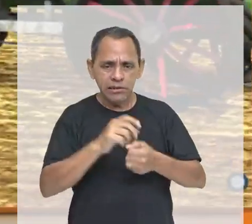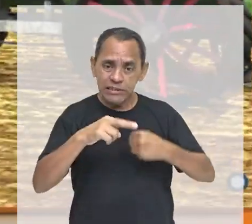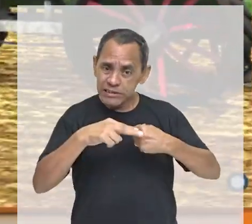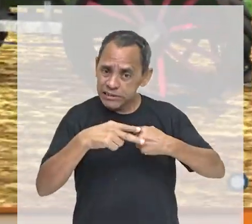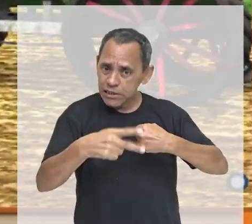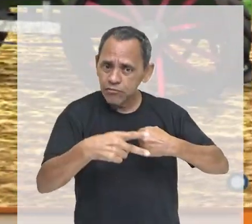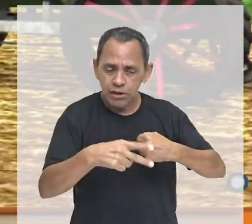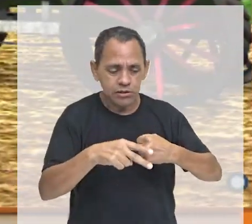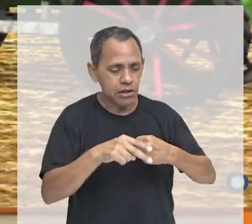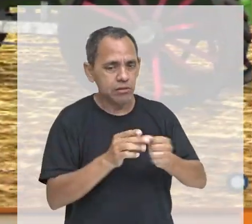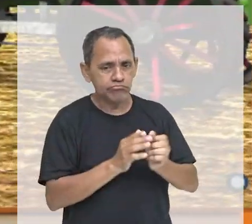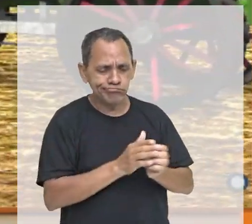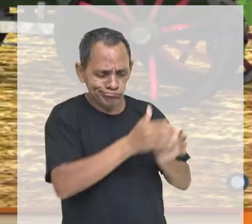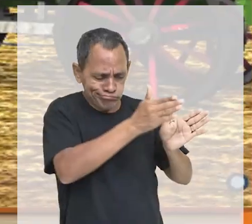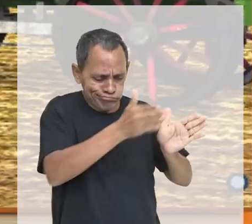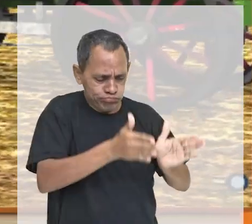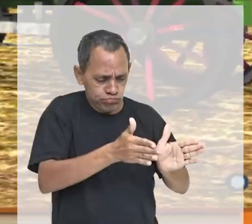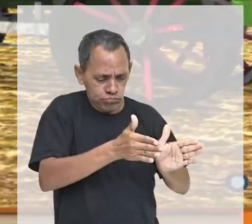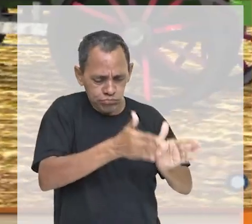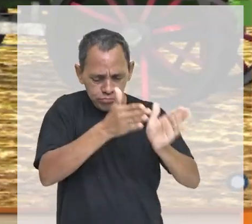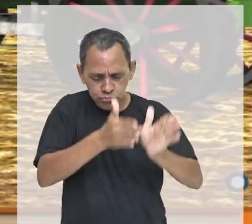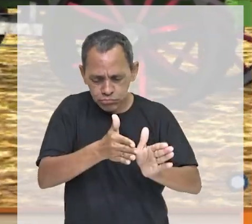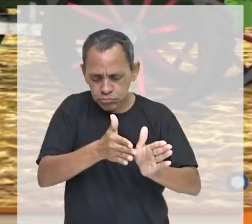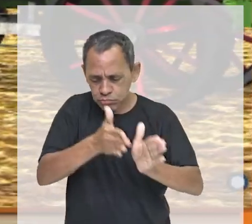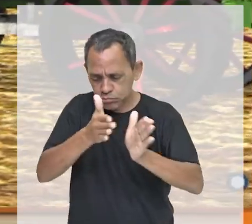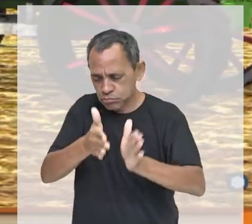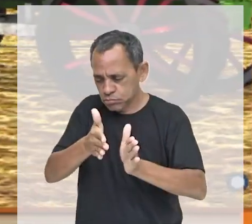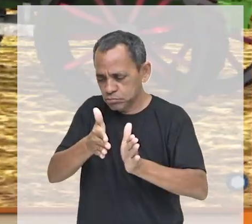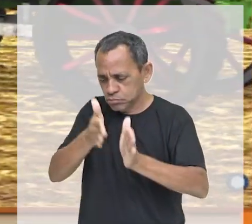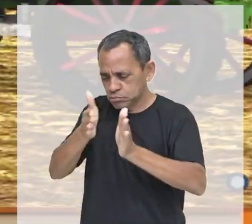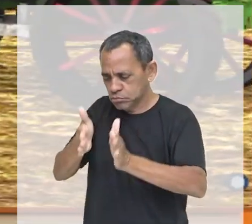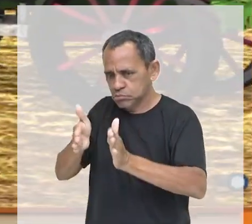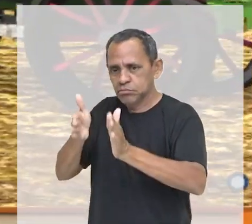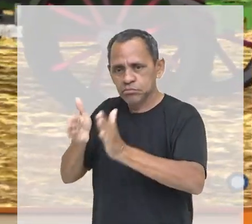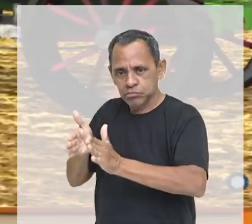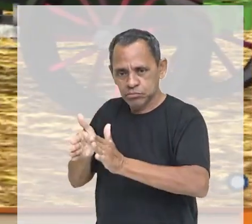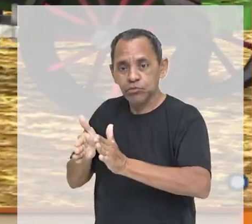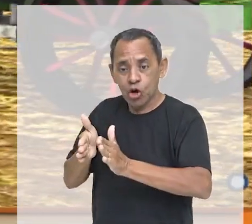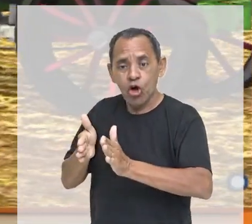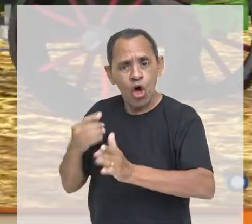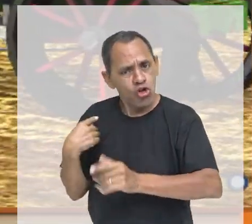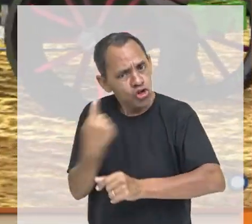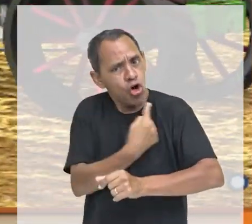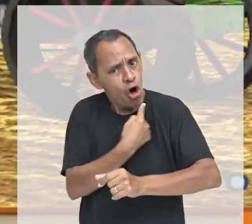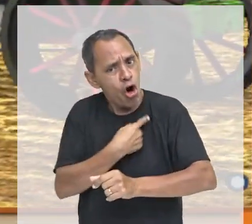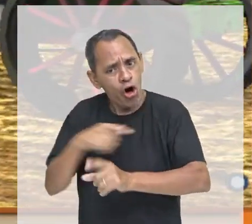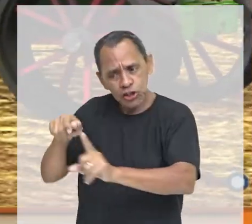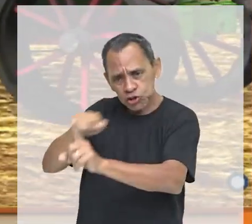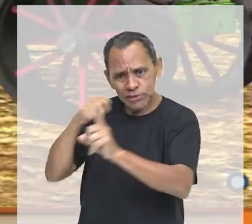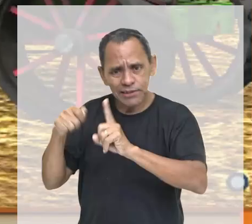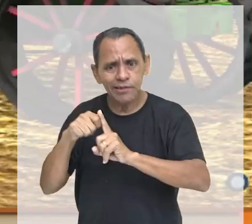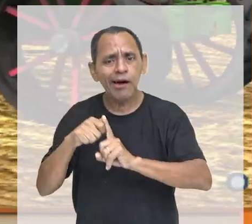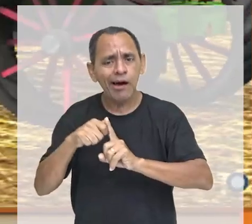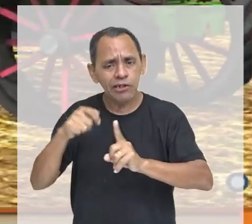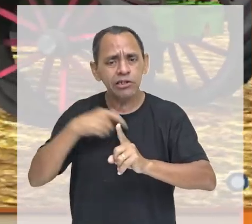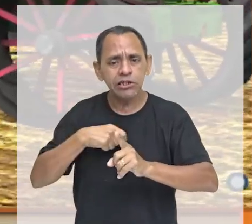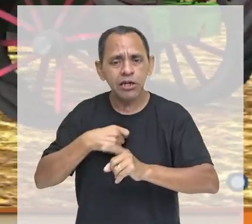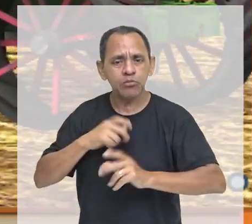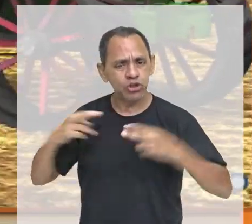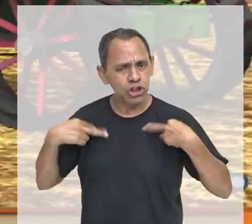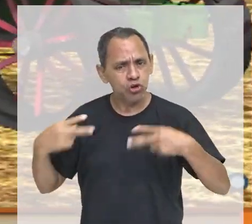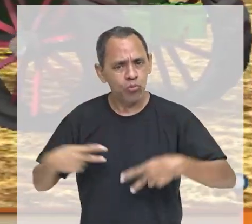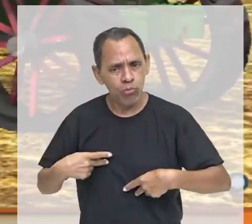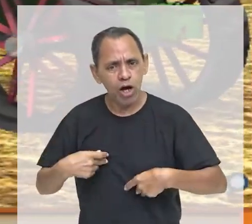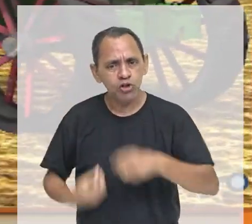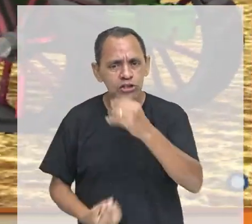enquanto sociedade, enquanto seres humanos, criamos aí enquanto inovação tecnológica para a